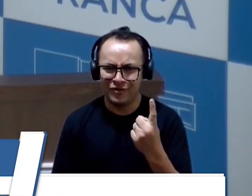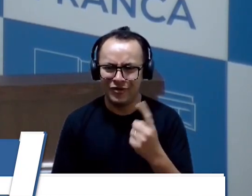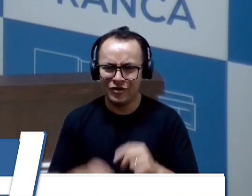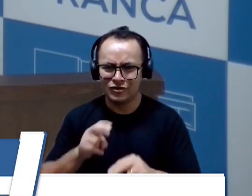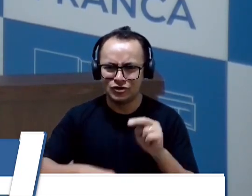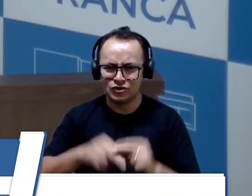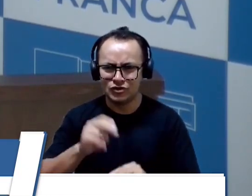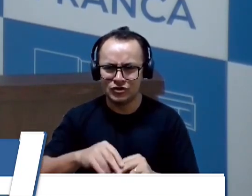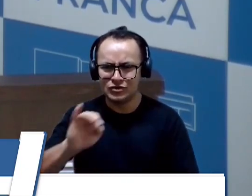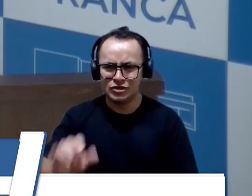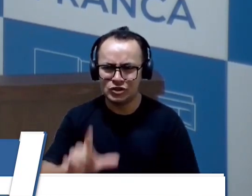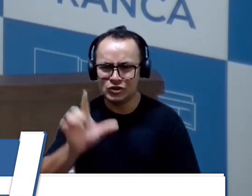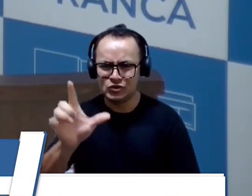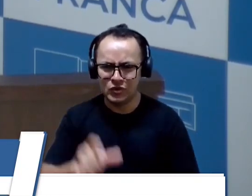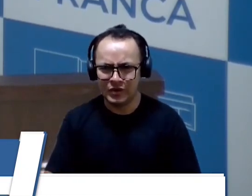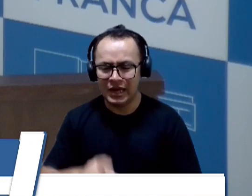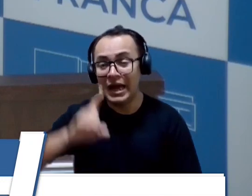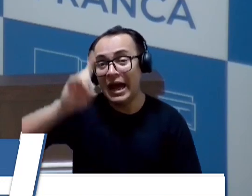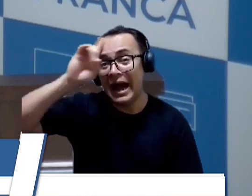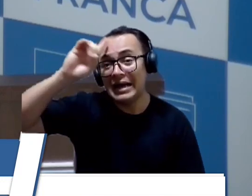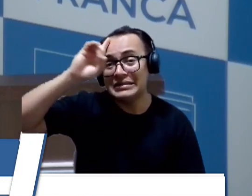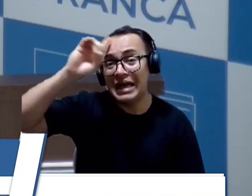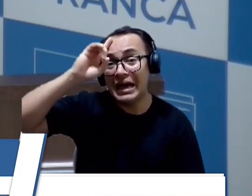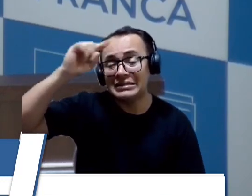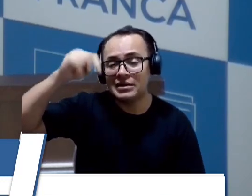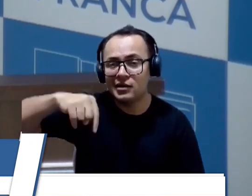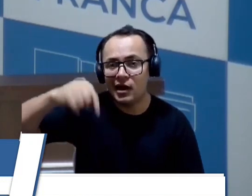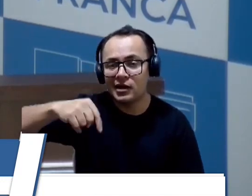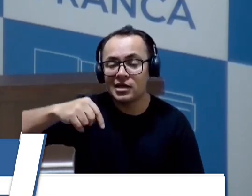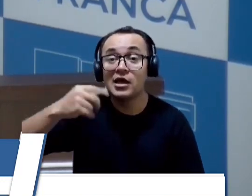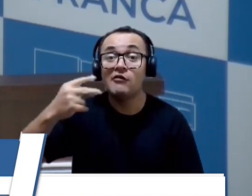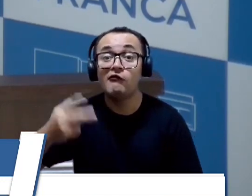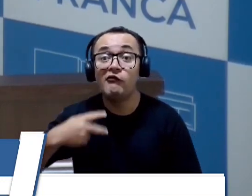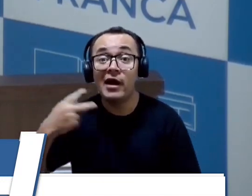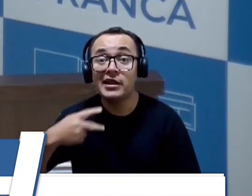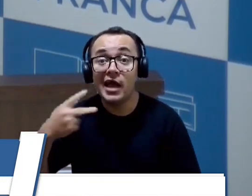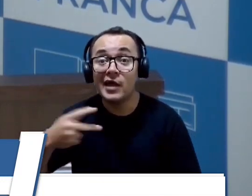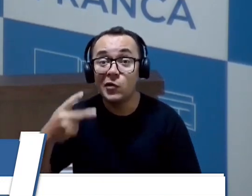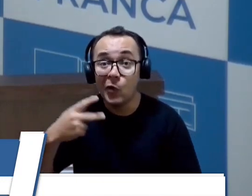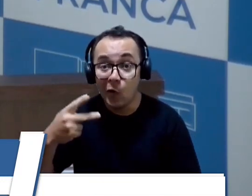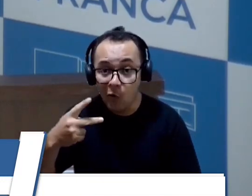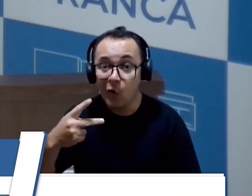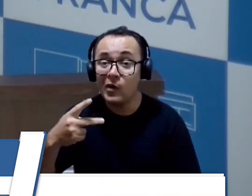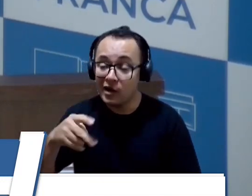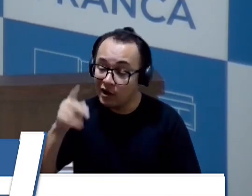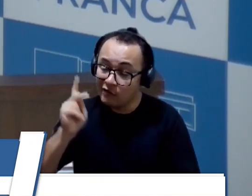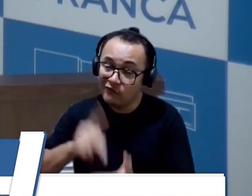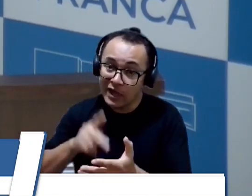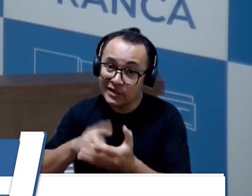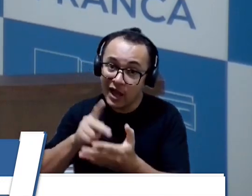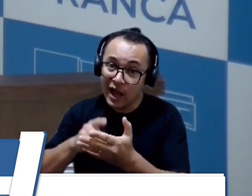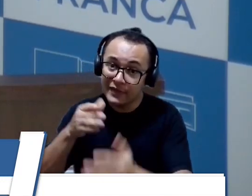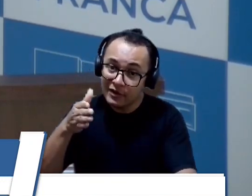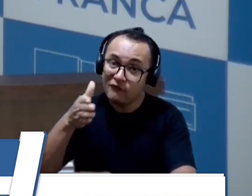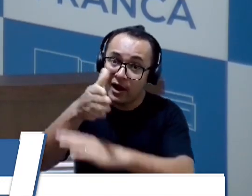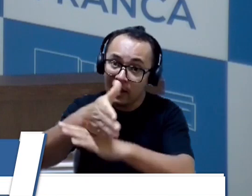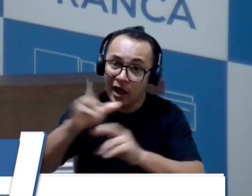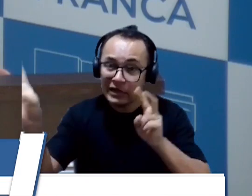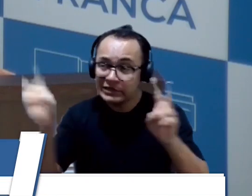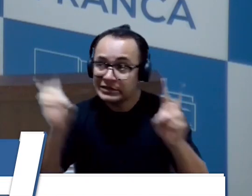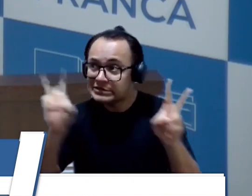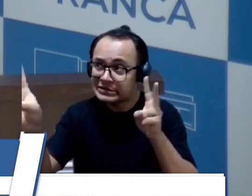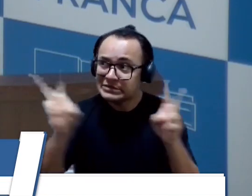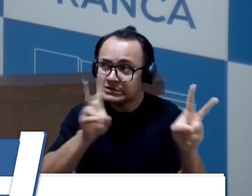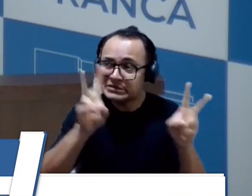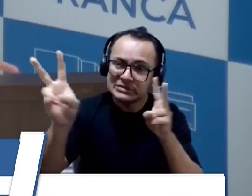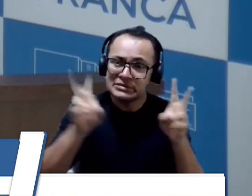data. Então, no caso vereador, ele vai aparecer realmente, vai fazer aquela corrida, mas antes ele já